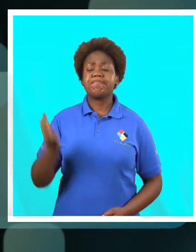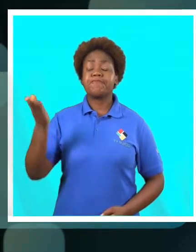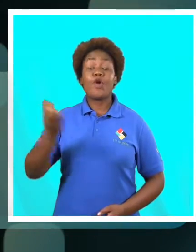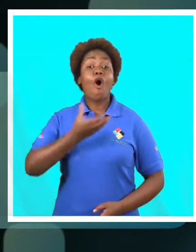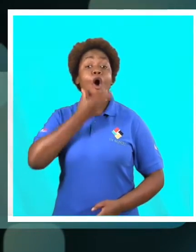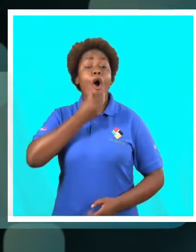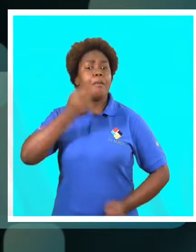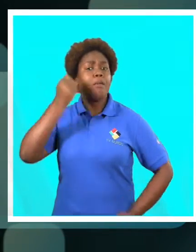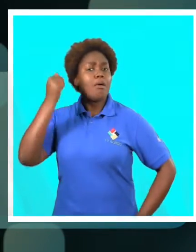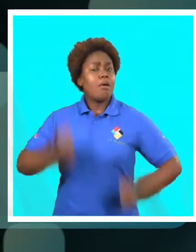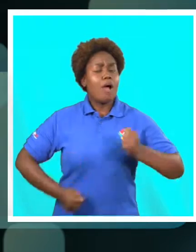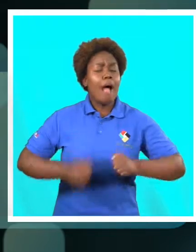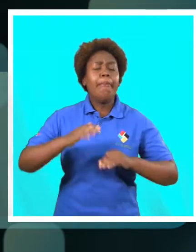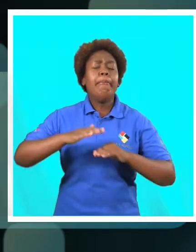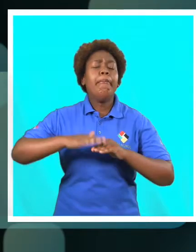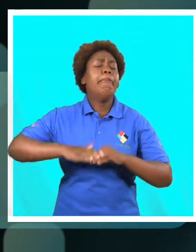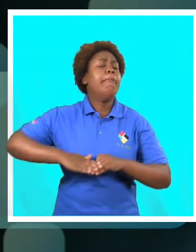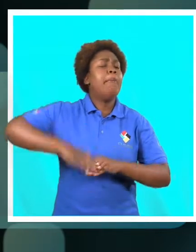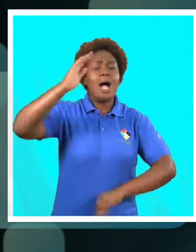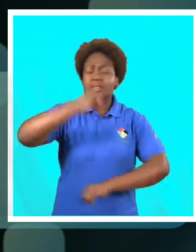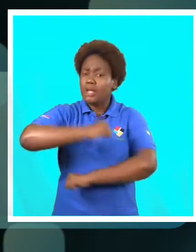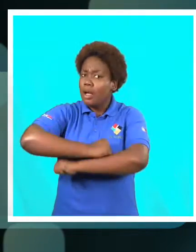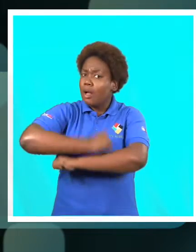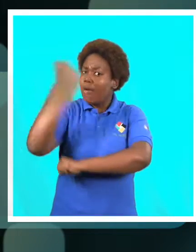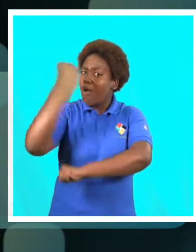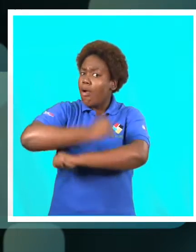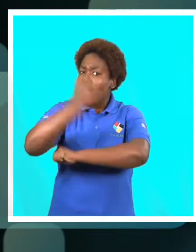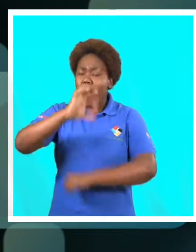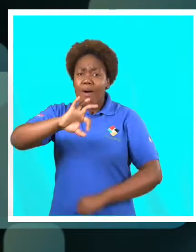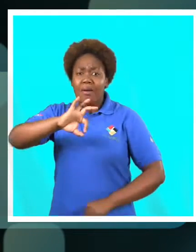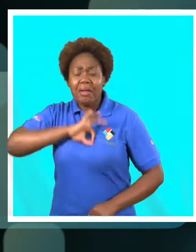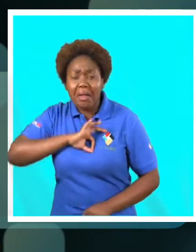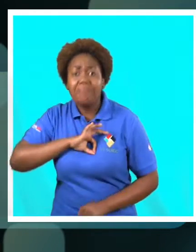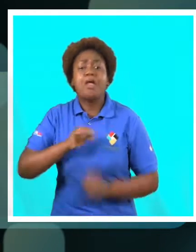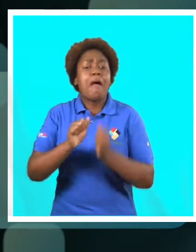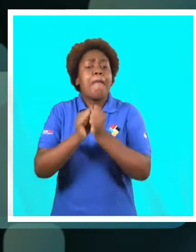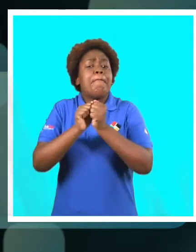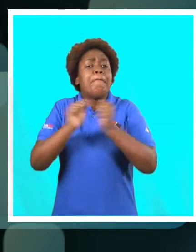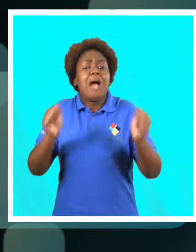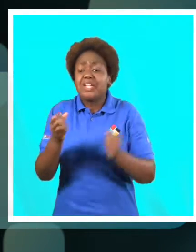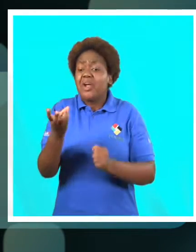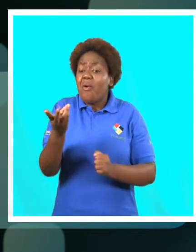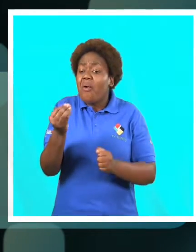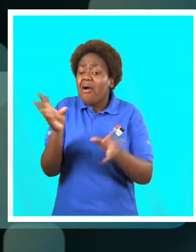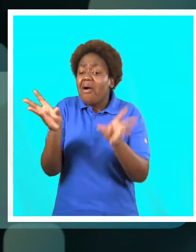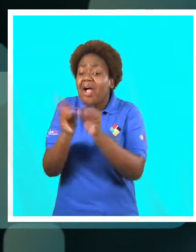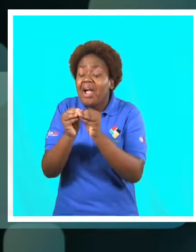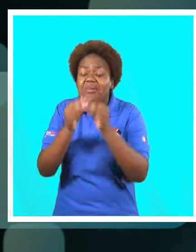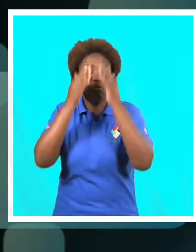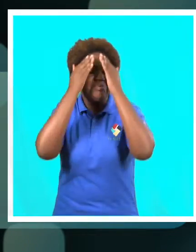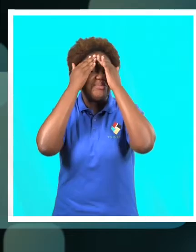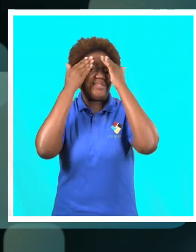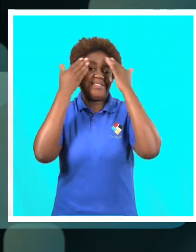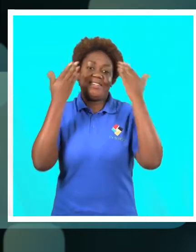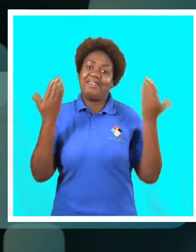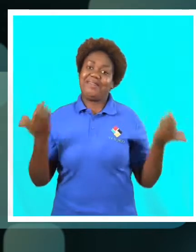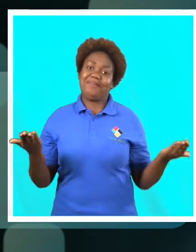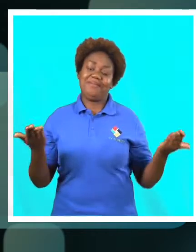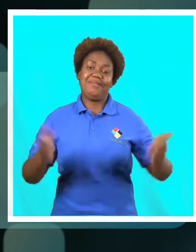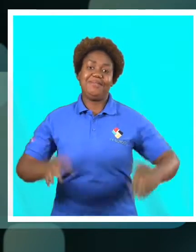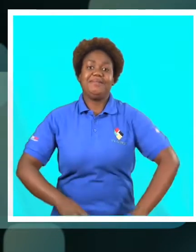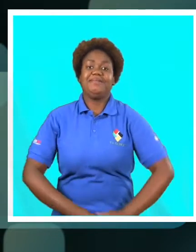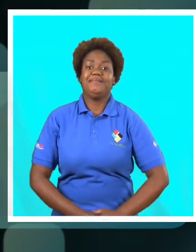Mamba é vencedor de várias medalhas que até chega a perder a conta